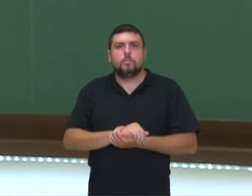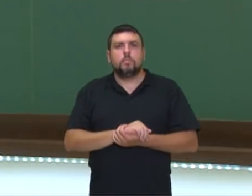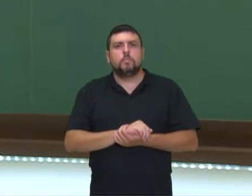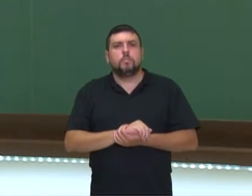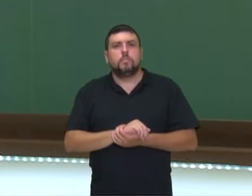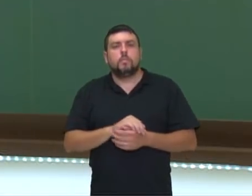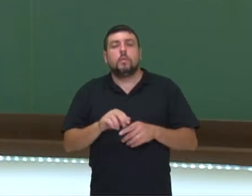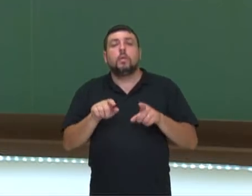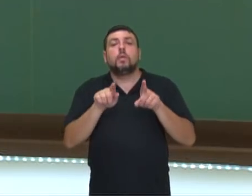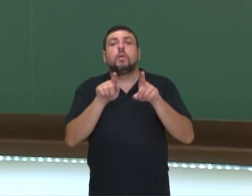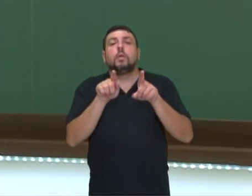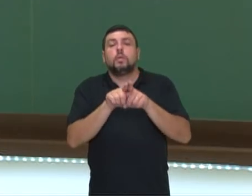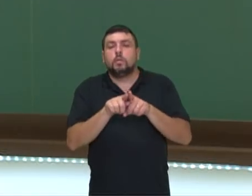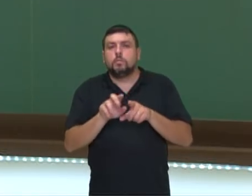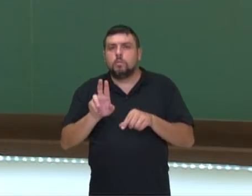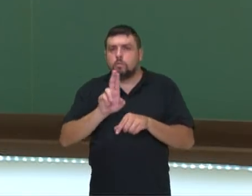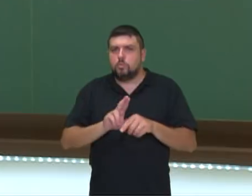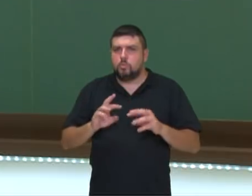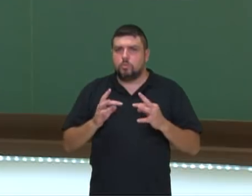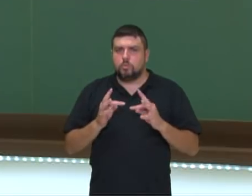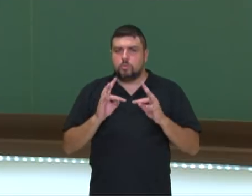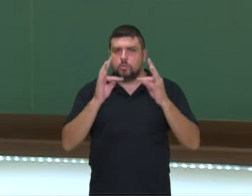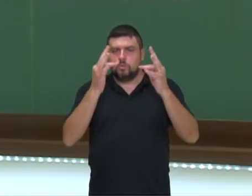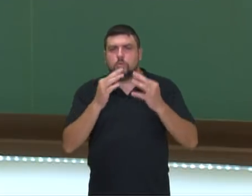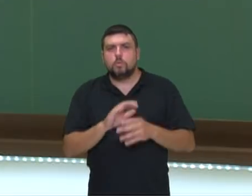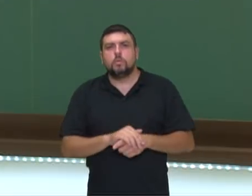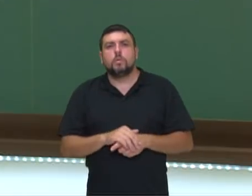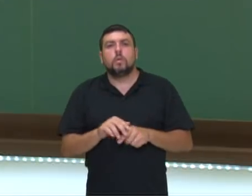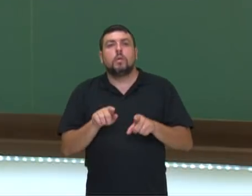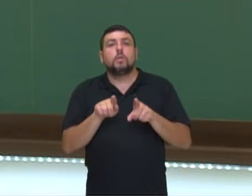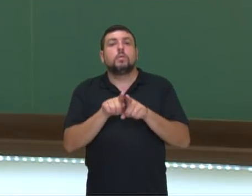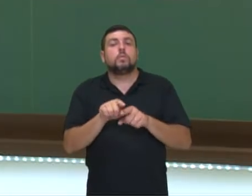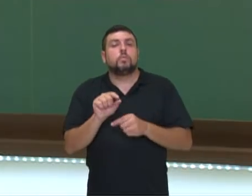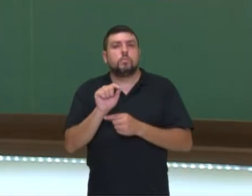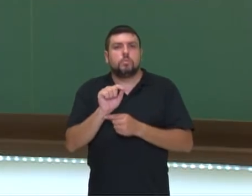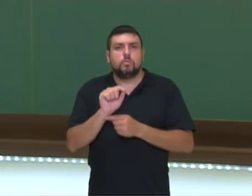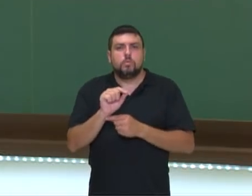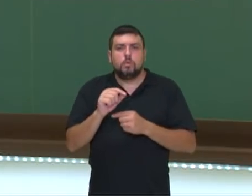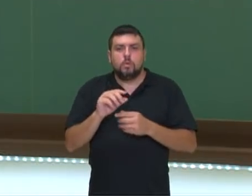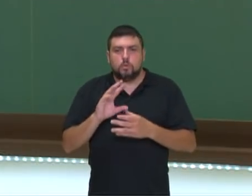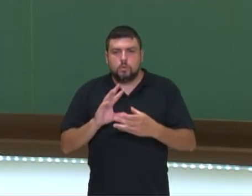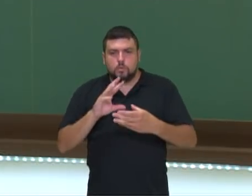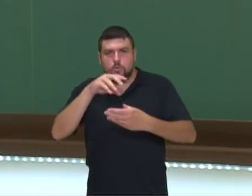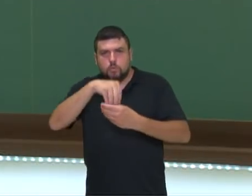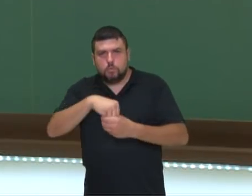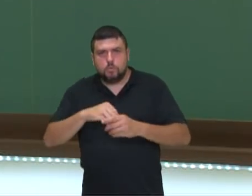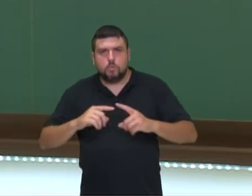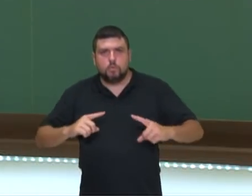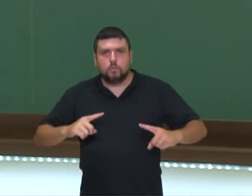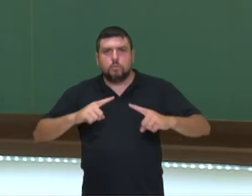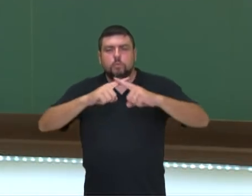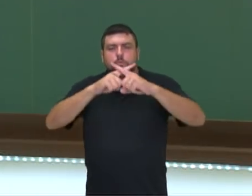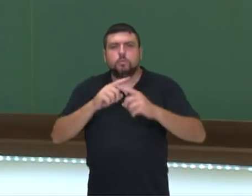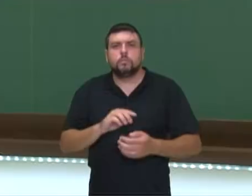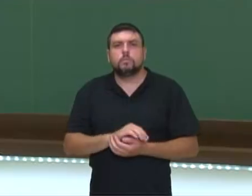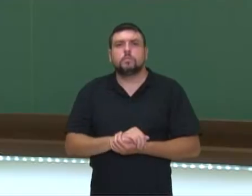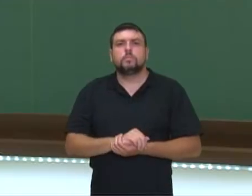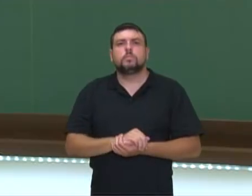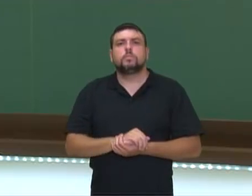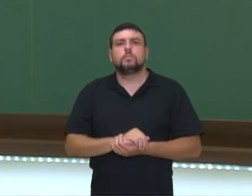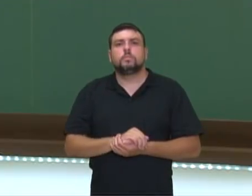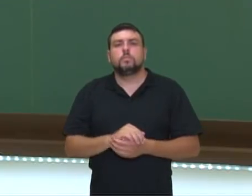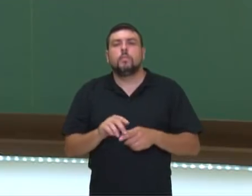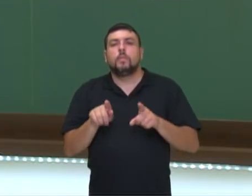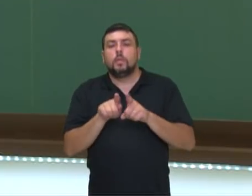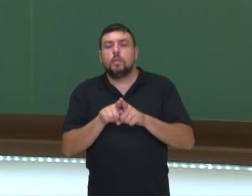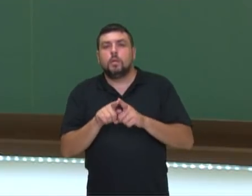A utilização de tecnologias, então a inserção recentemente do desafio na modalidade do vôlei. E falamos também sobre o